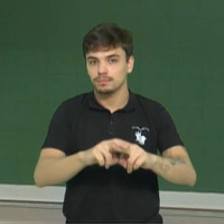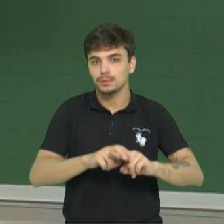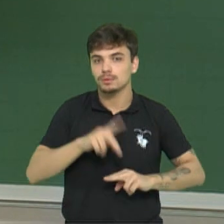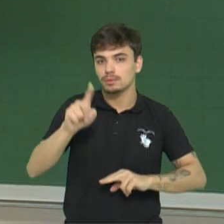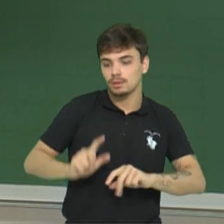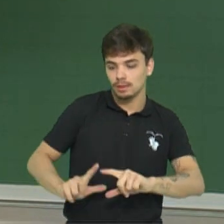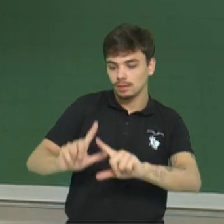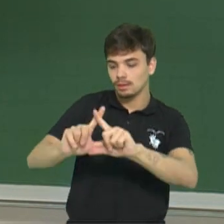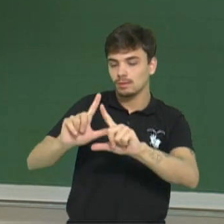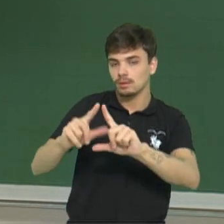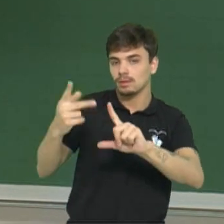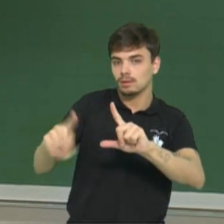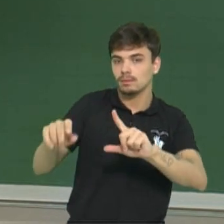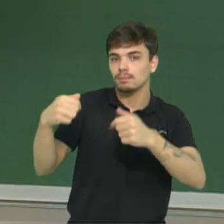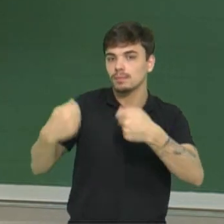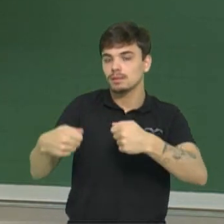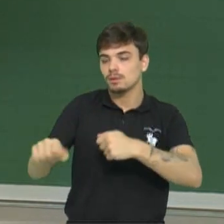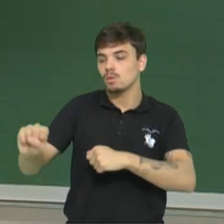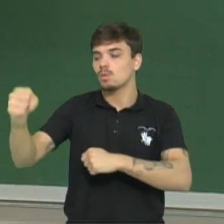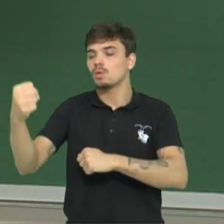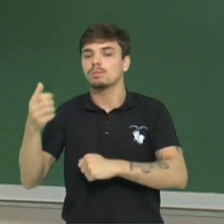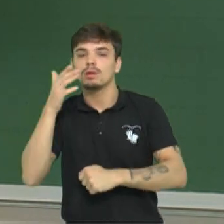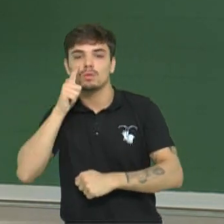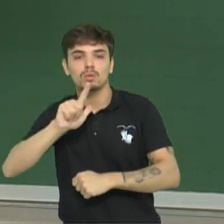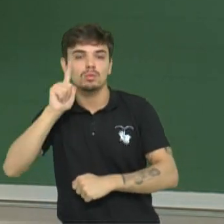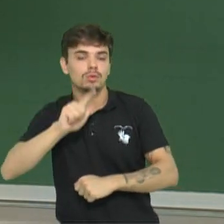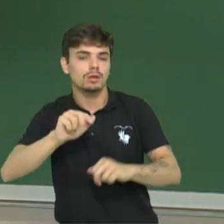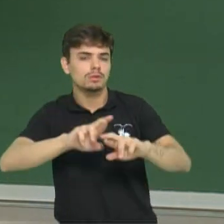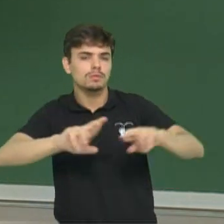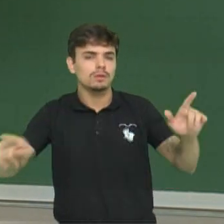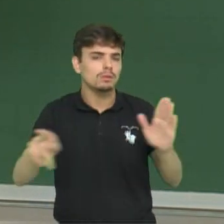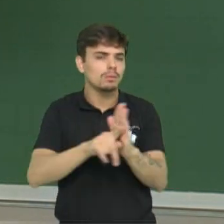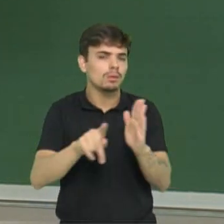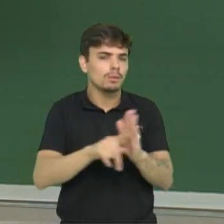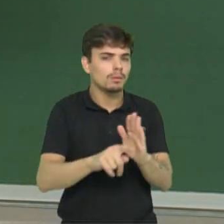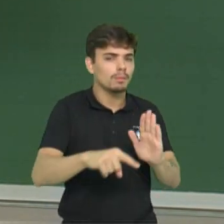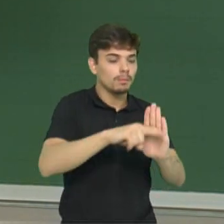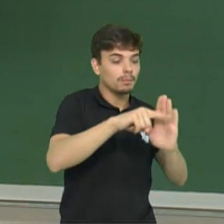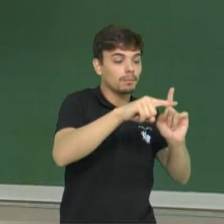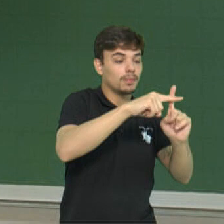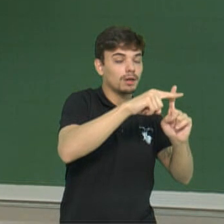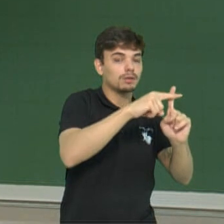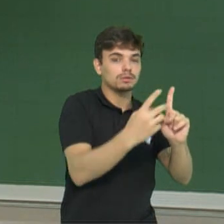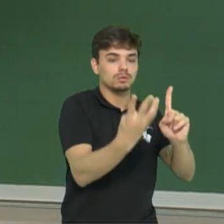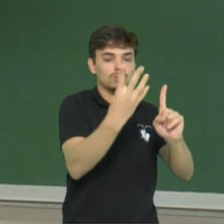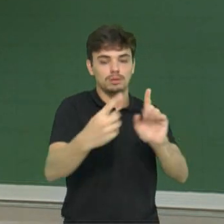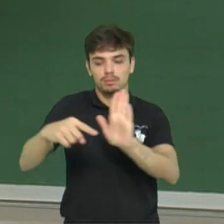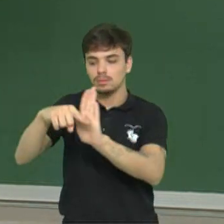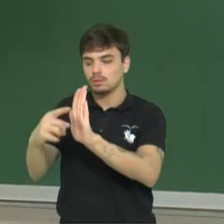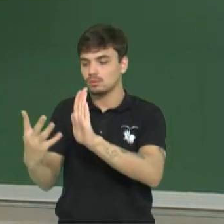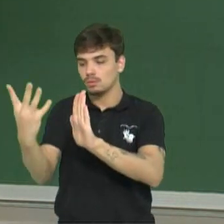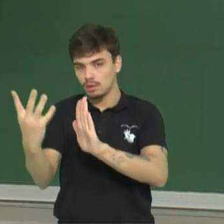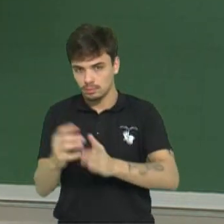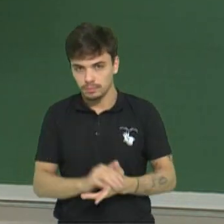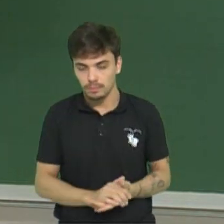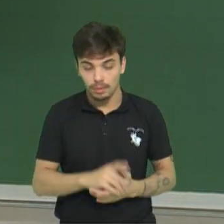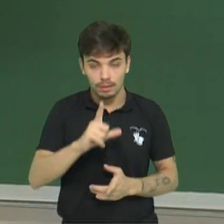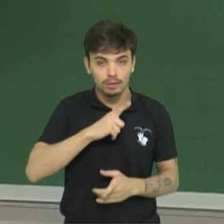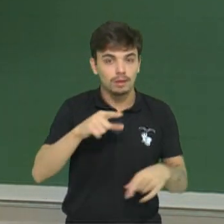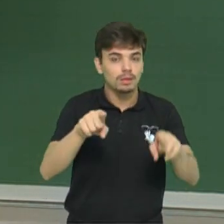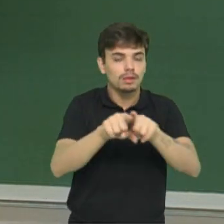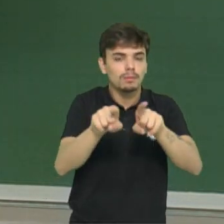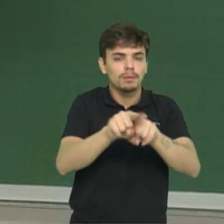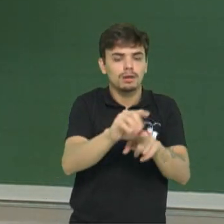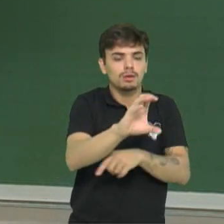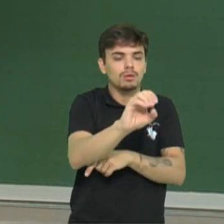delta dele. Precisou de 8 elétrons para alcançar essa diferença de mais 4 para menos 4. E aqui a gente tem, então,